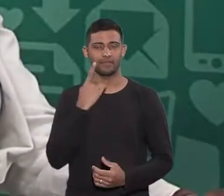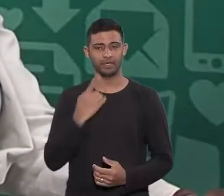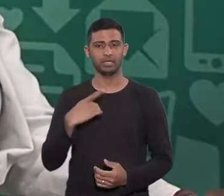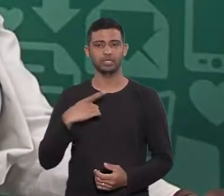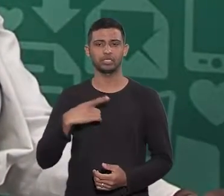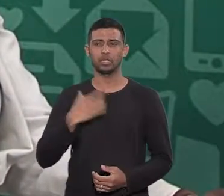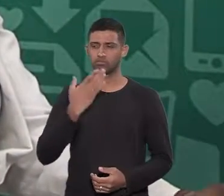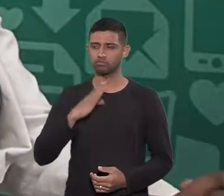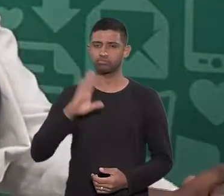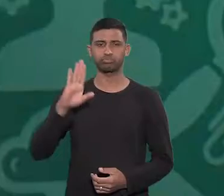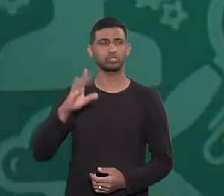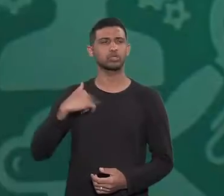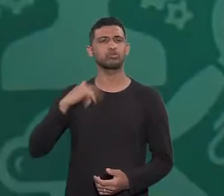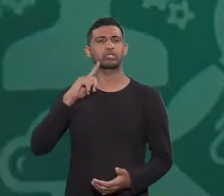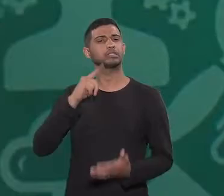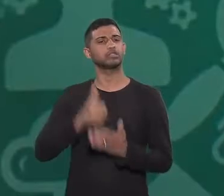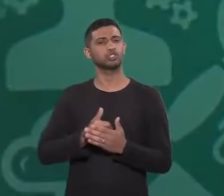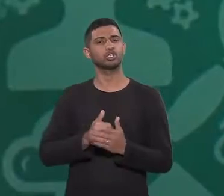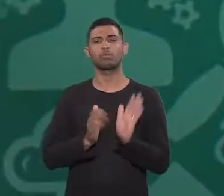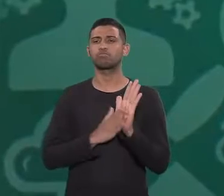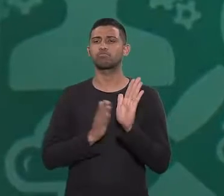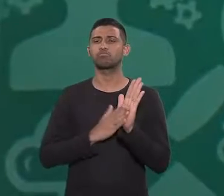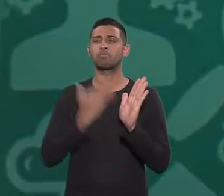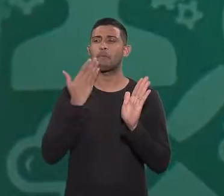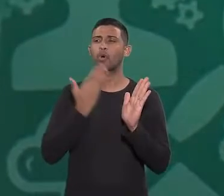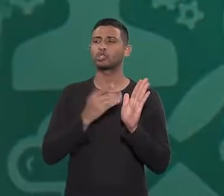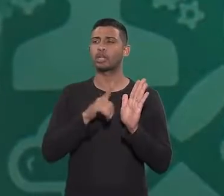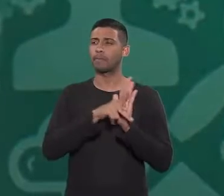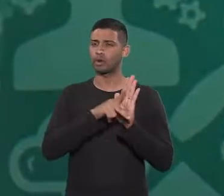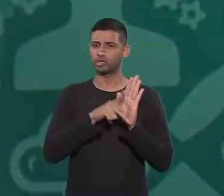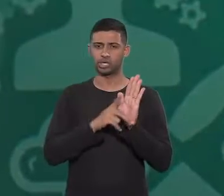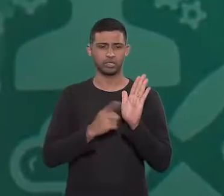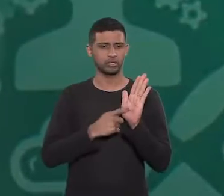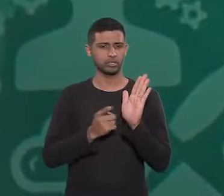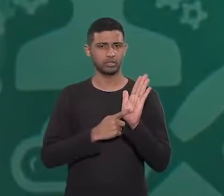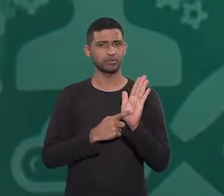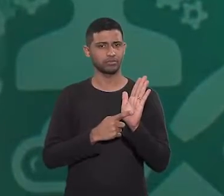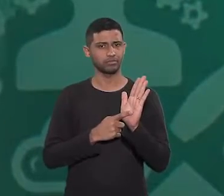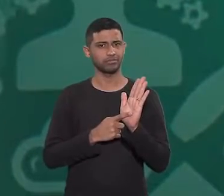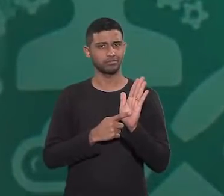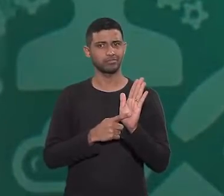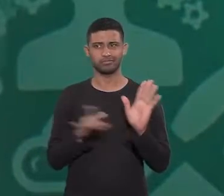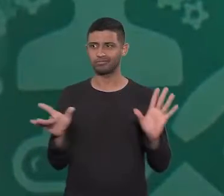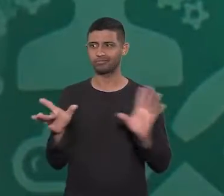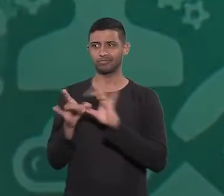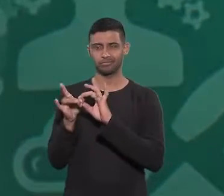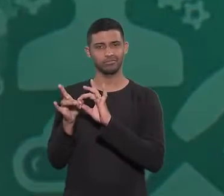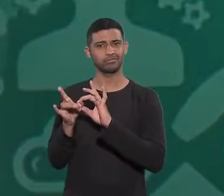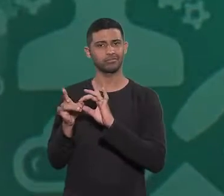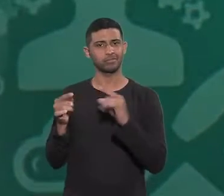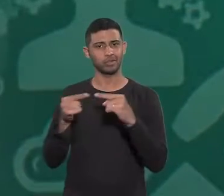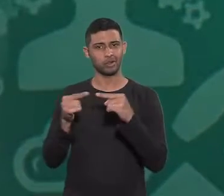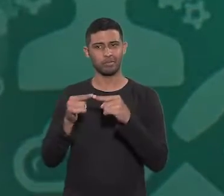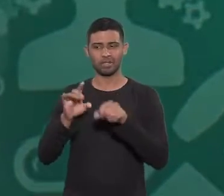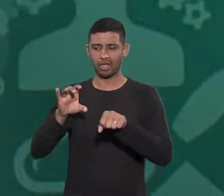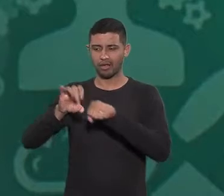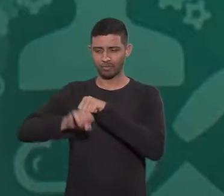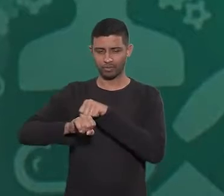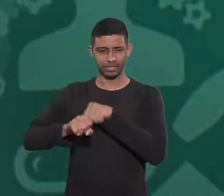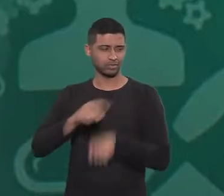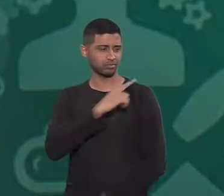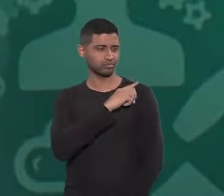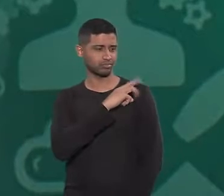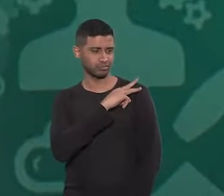gente, dentro do mandato, decidi apresentar esse projeto, pensando que exatamente esse gap que tem, né, entre